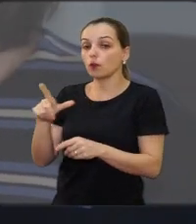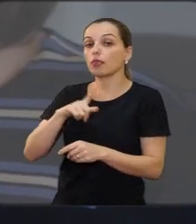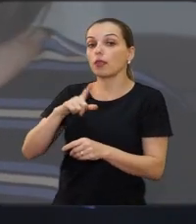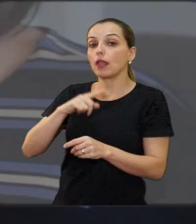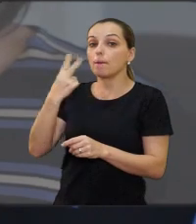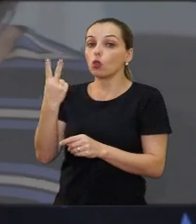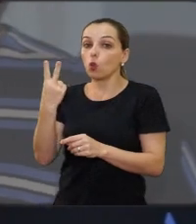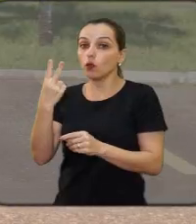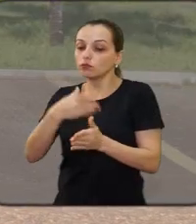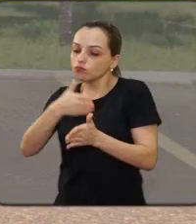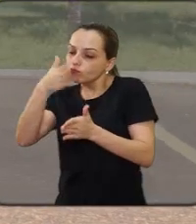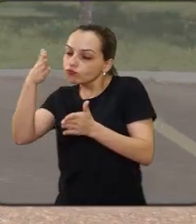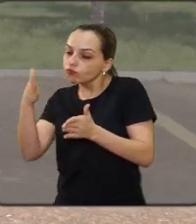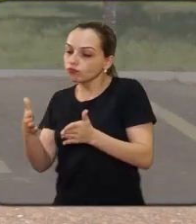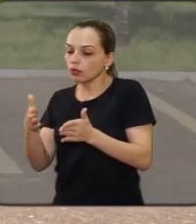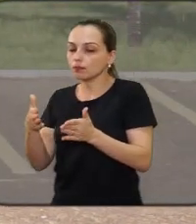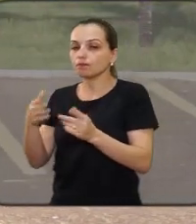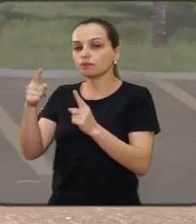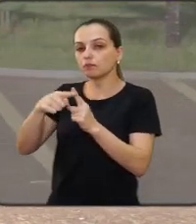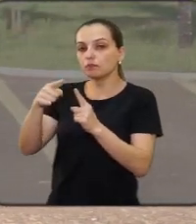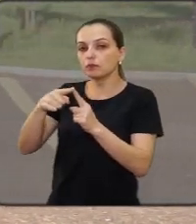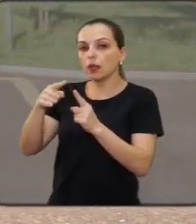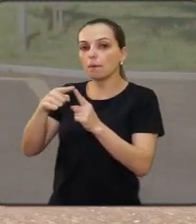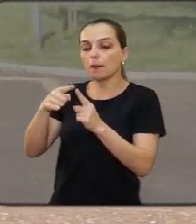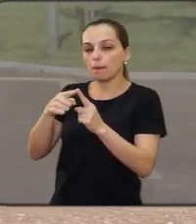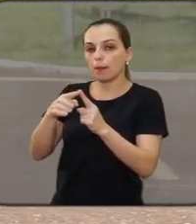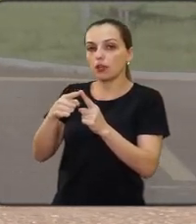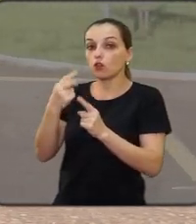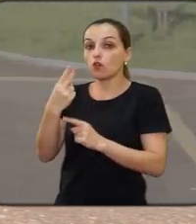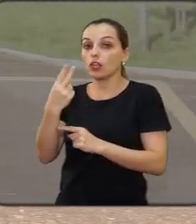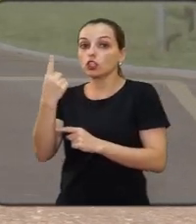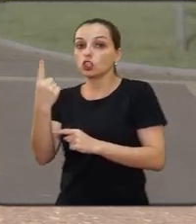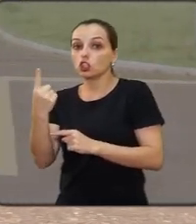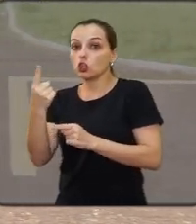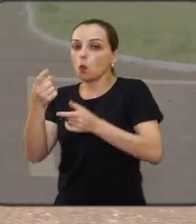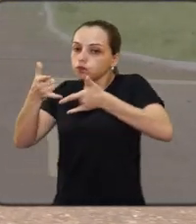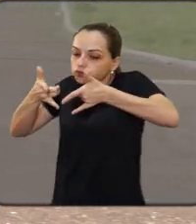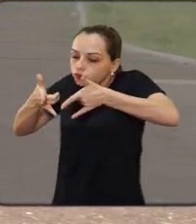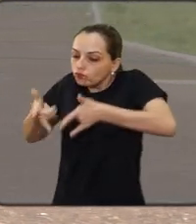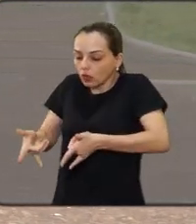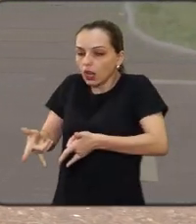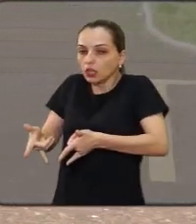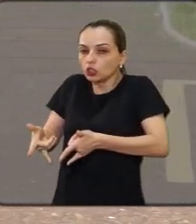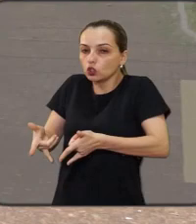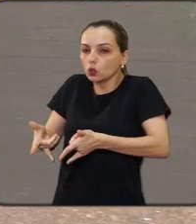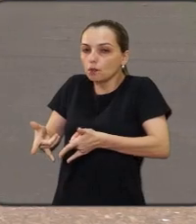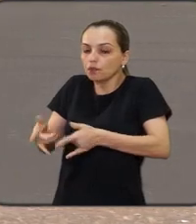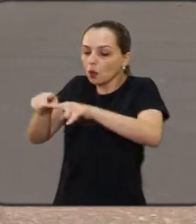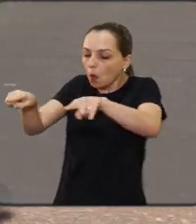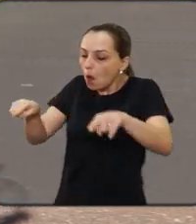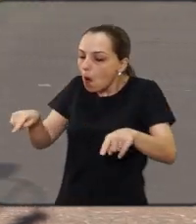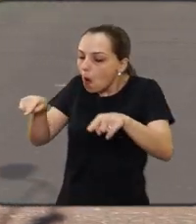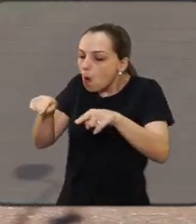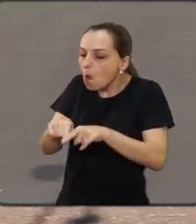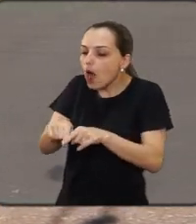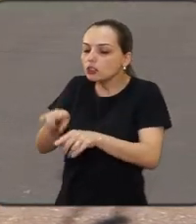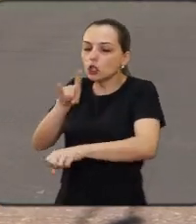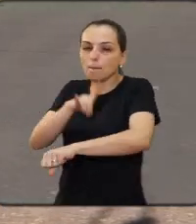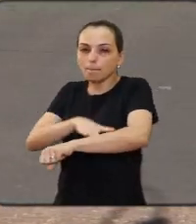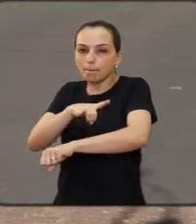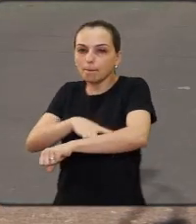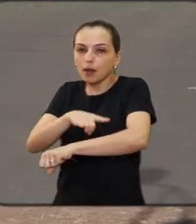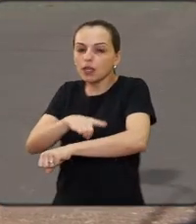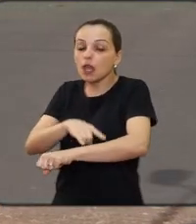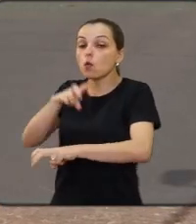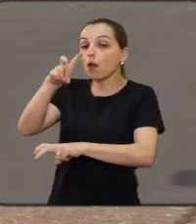na unidade do Melhado. Primeira, são 21 leitos de retaguardas, com quartos individuais, com banheiro,